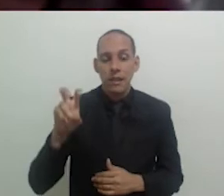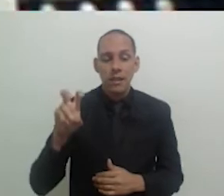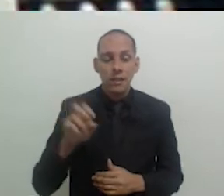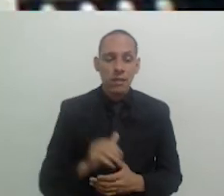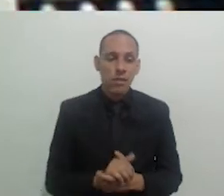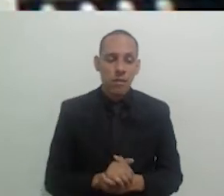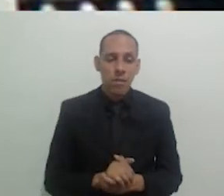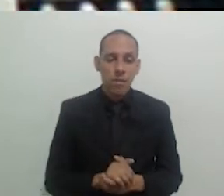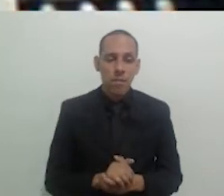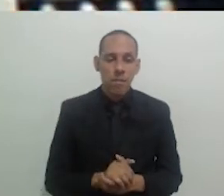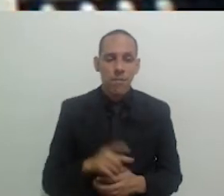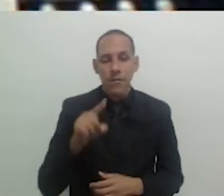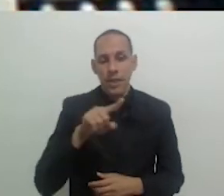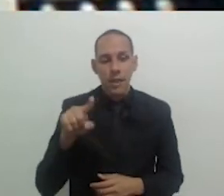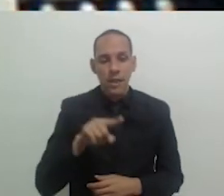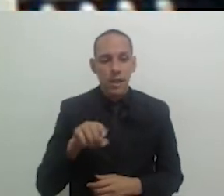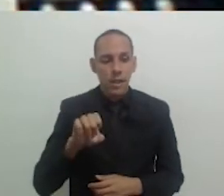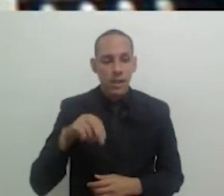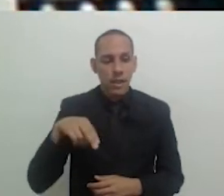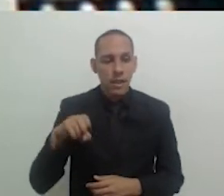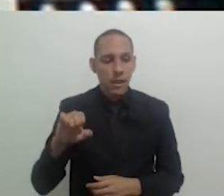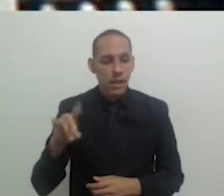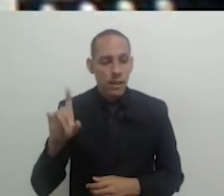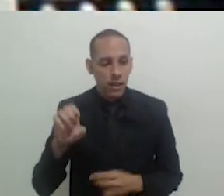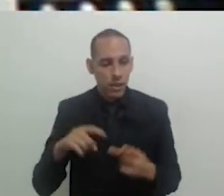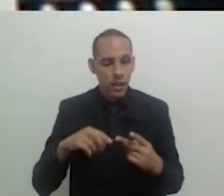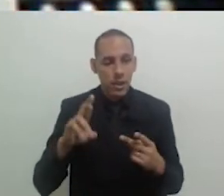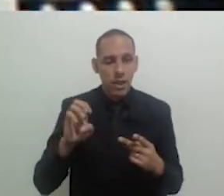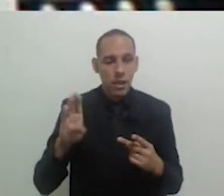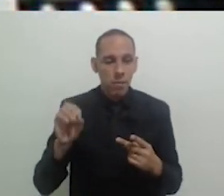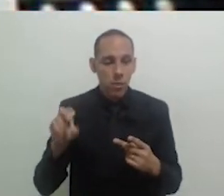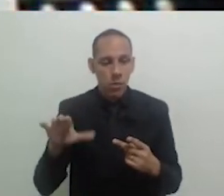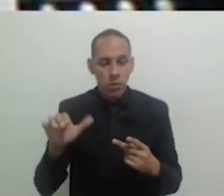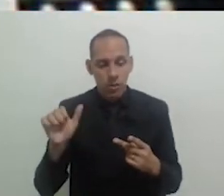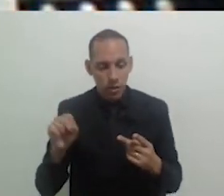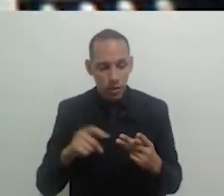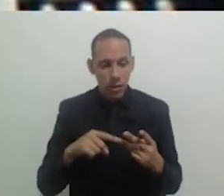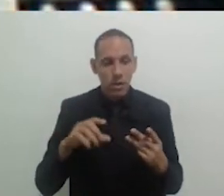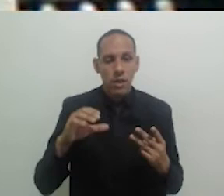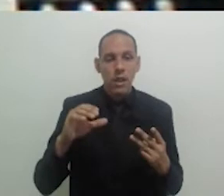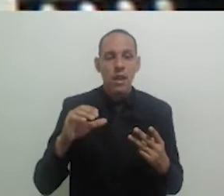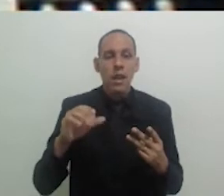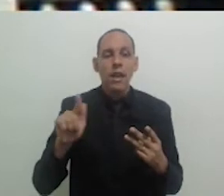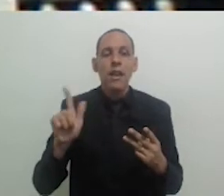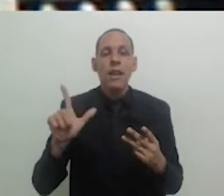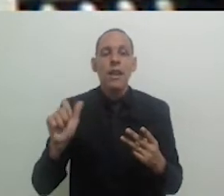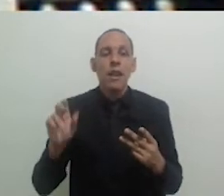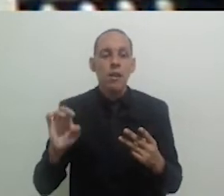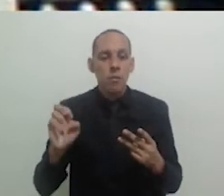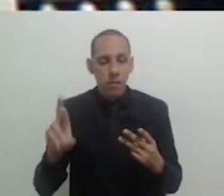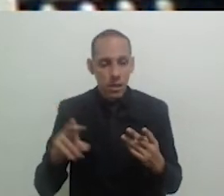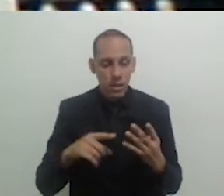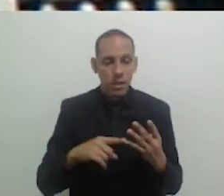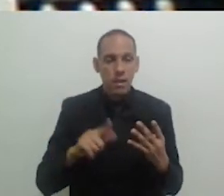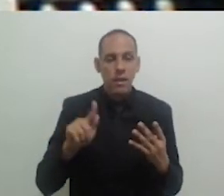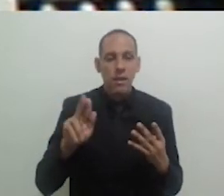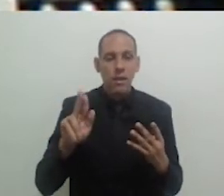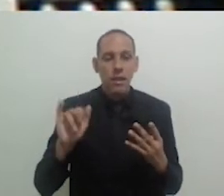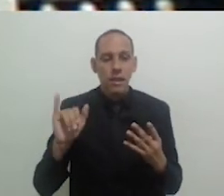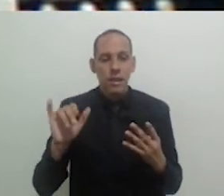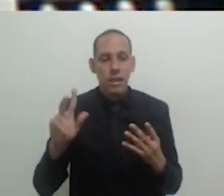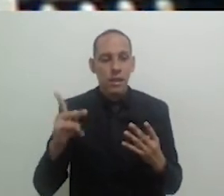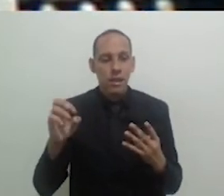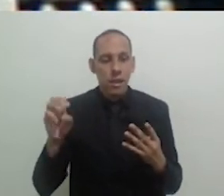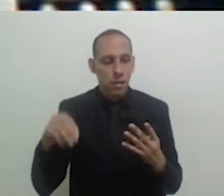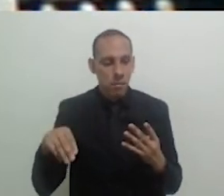Desembargador Zeneides, desembargador Rebouço, desembargador Glauber, desembargador Cláudio, desembargador Dilermando. Não, não senhor